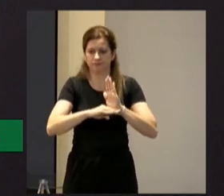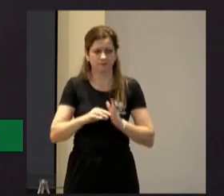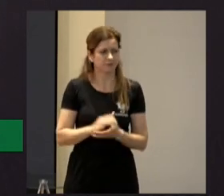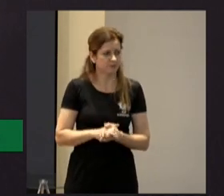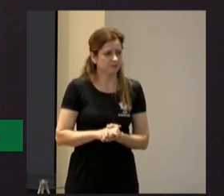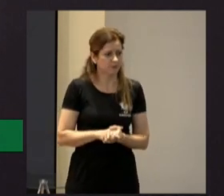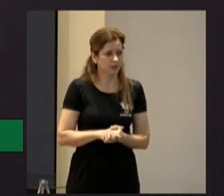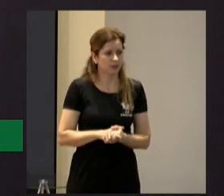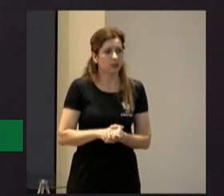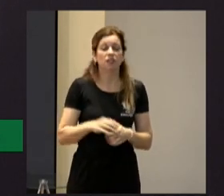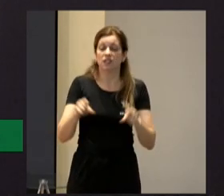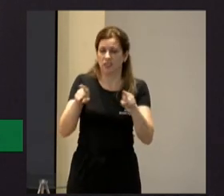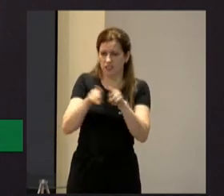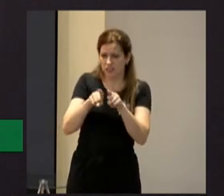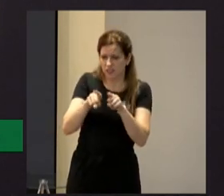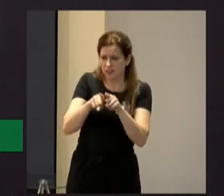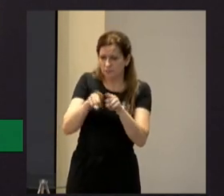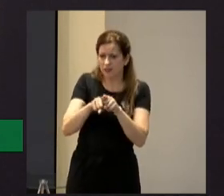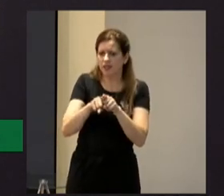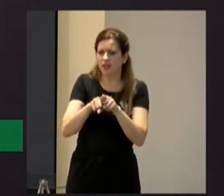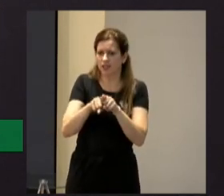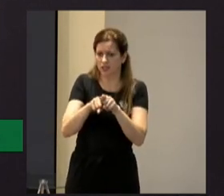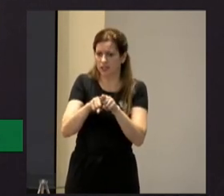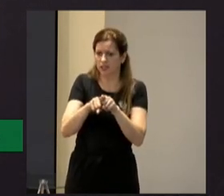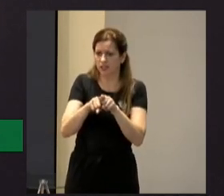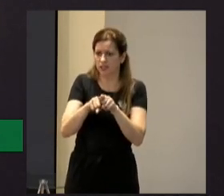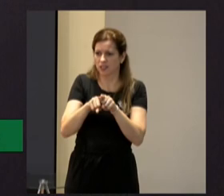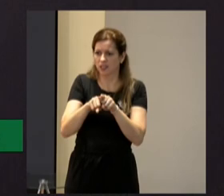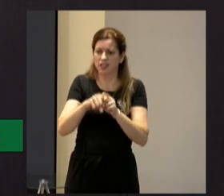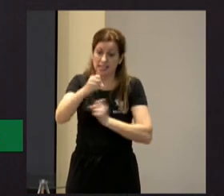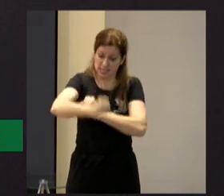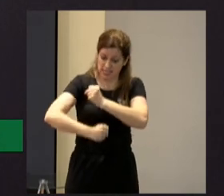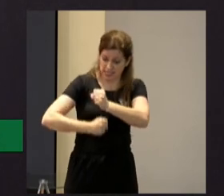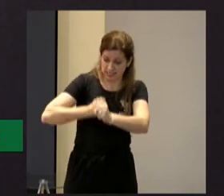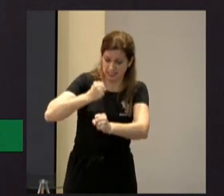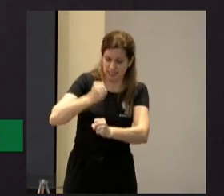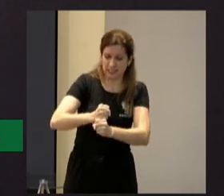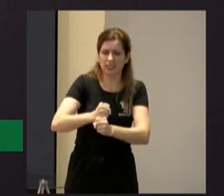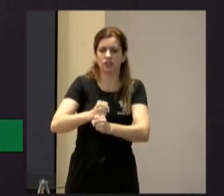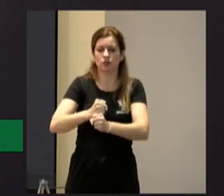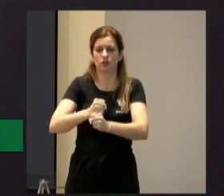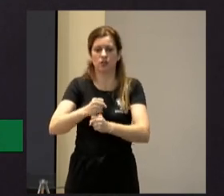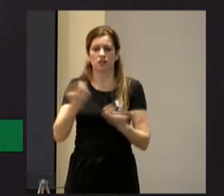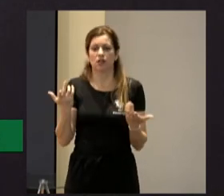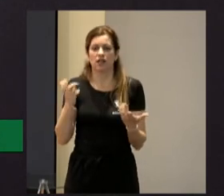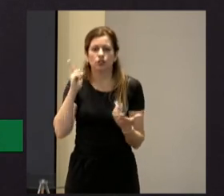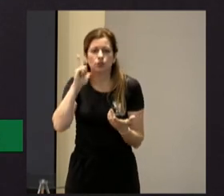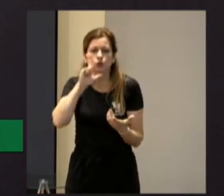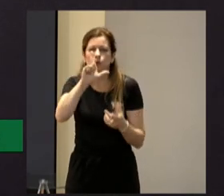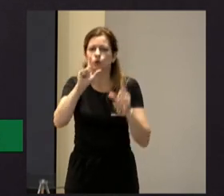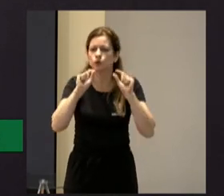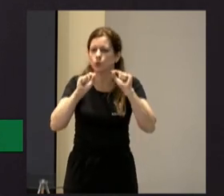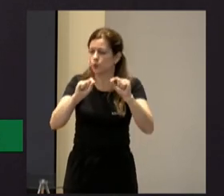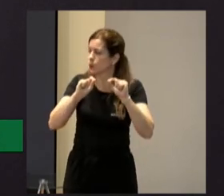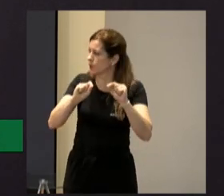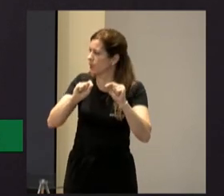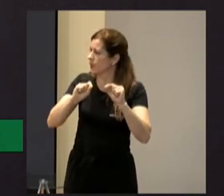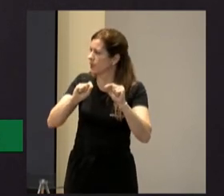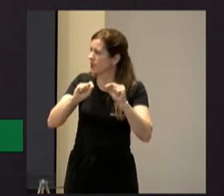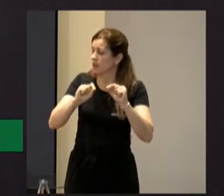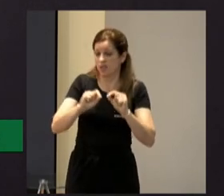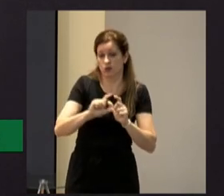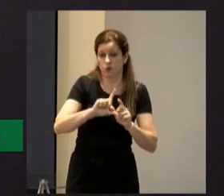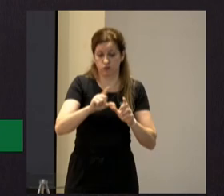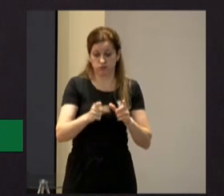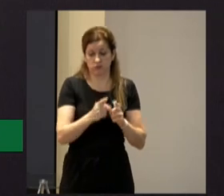acho também, eu penso que esse ano a gente conseguiu dar um passo a mais, que foi quando eu saí da sala de aula. Porque eu